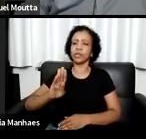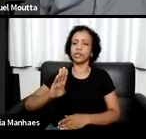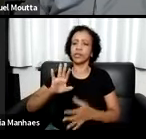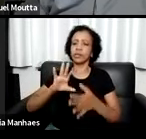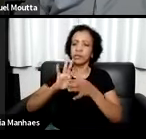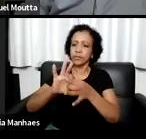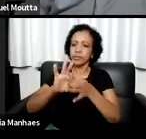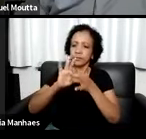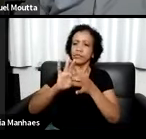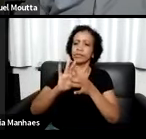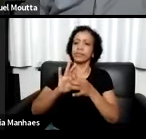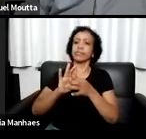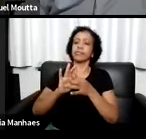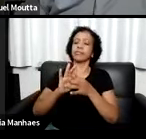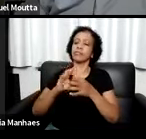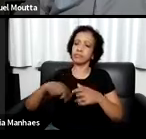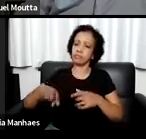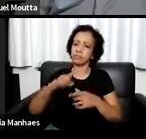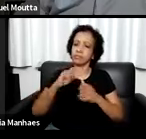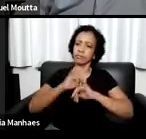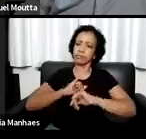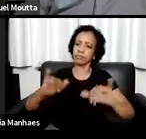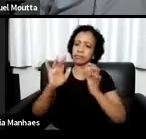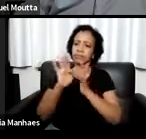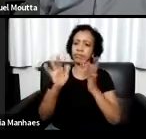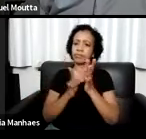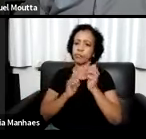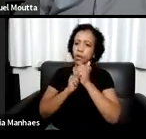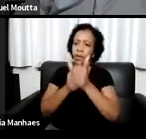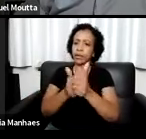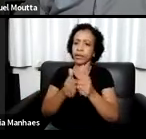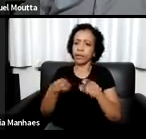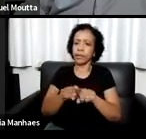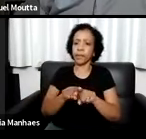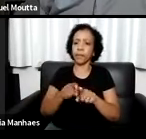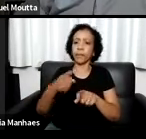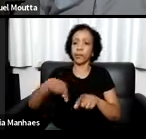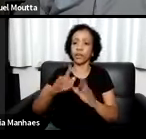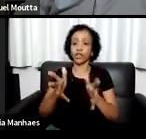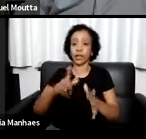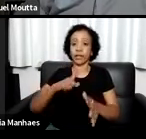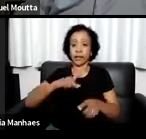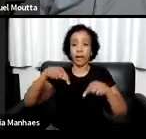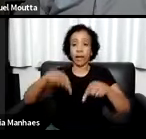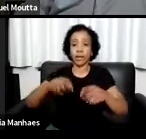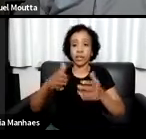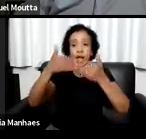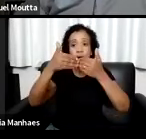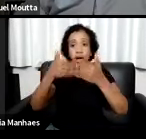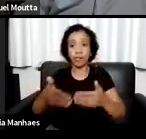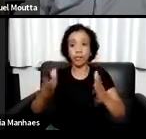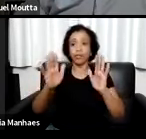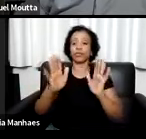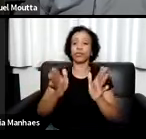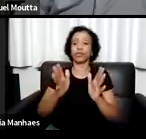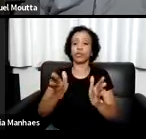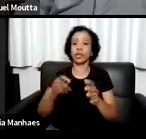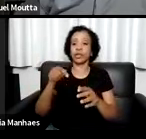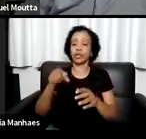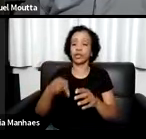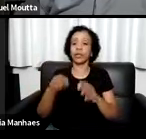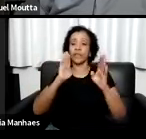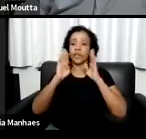outros irmãos de outras denominações evangélicas nos acompanhando também. Nós já temos aqui, acabamos de abrir aqui só no Facebook de Missões